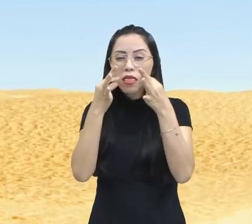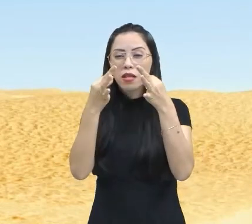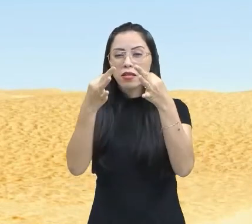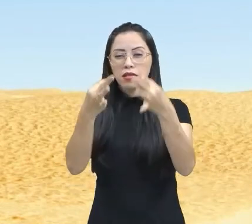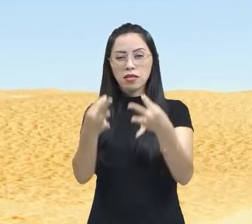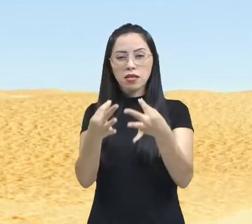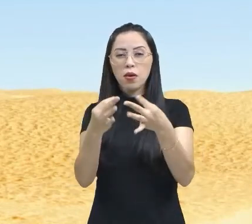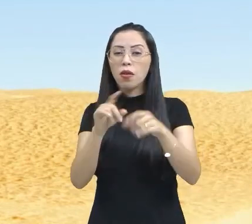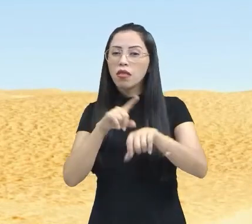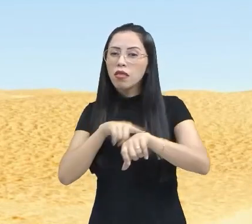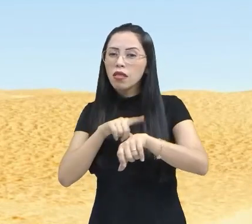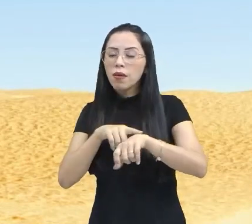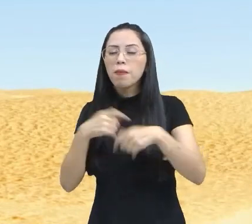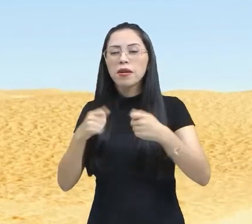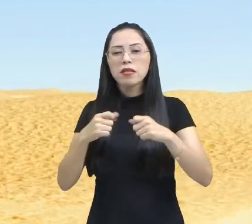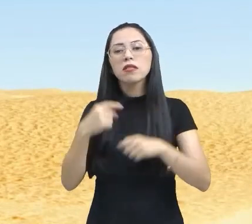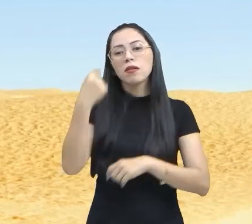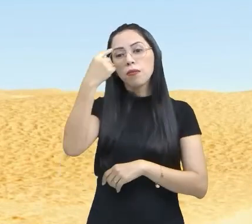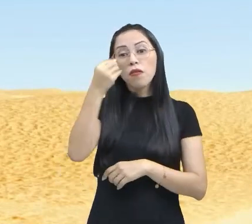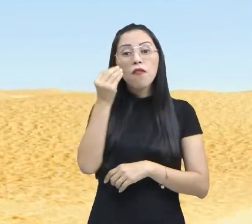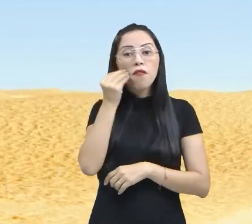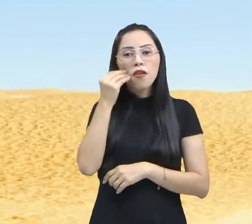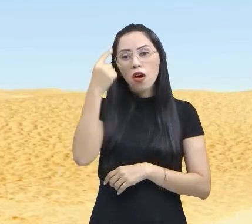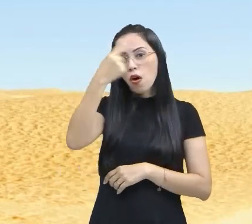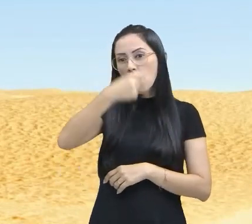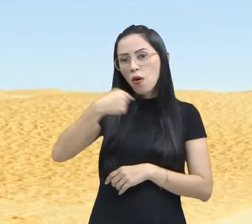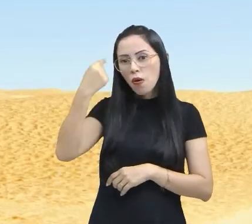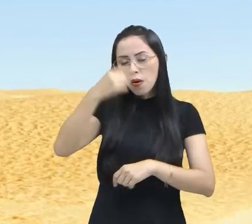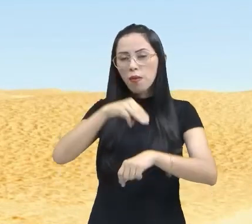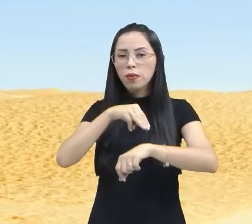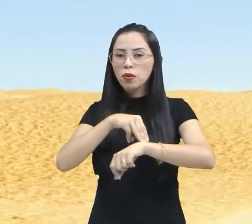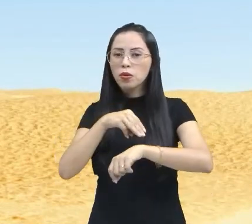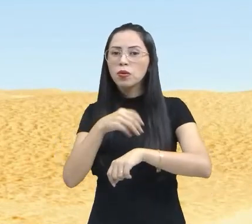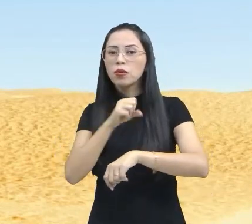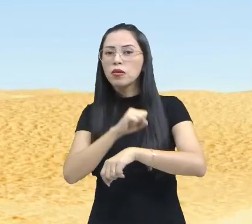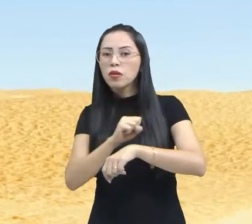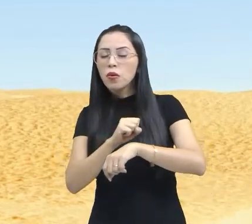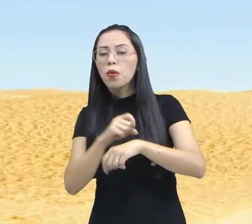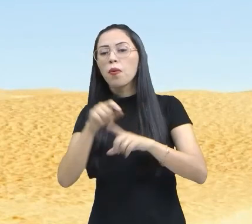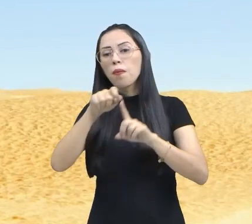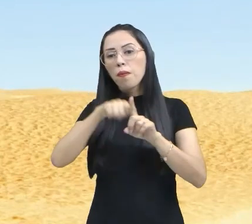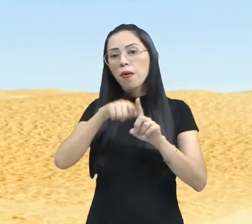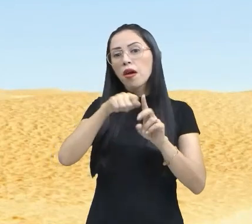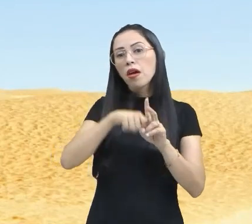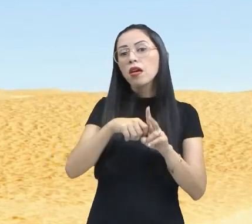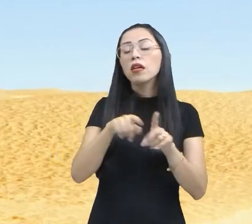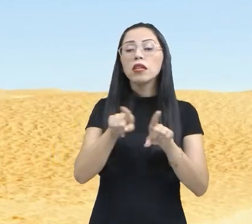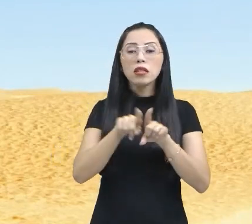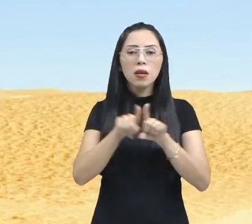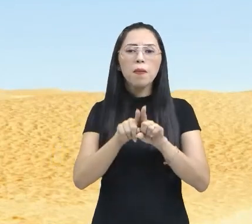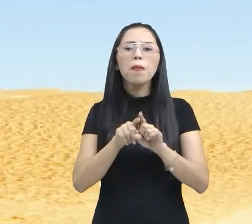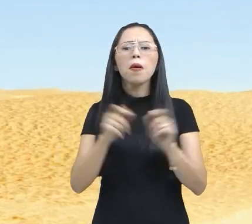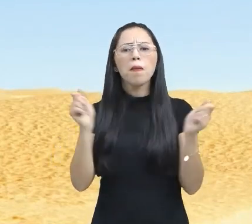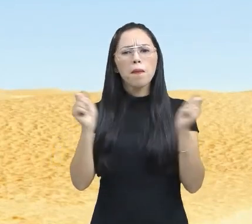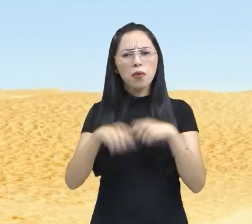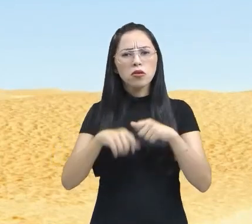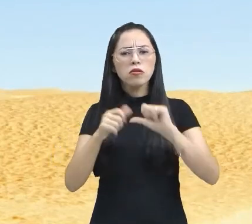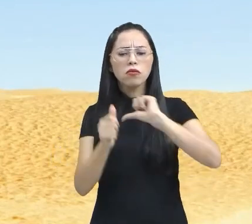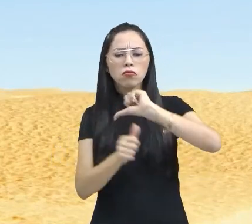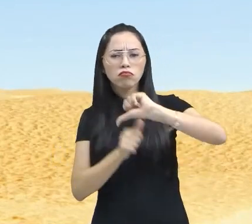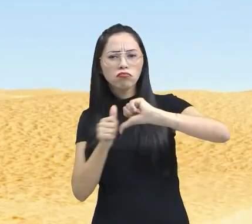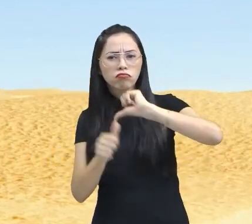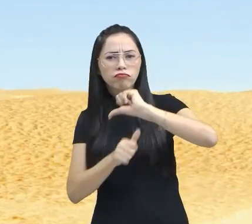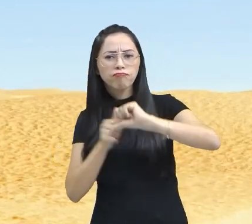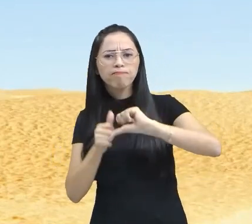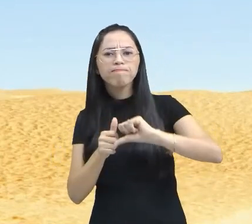minuto, dia, semana, mês, tá certo? E que elas possuem o quê? Conversões a serem olhadas com bastante